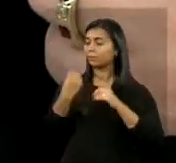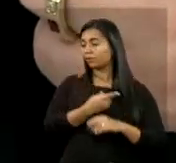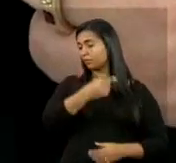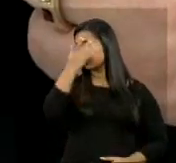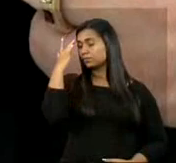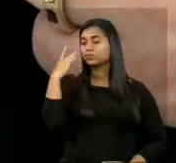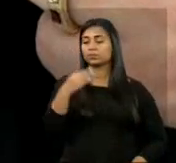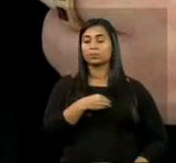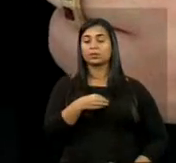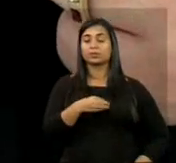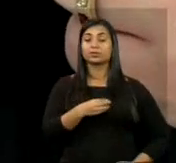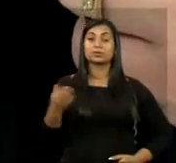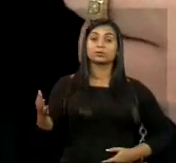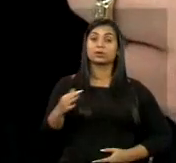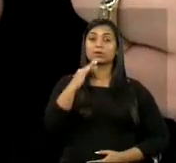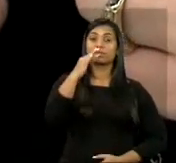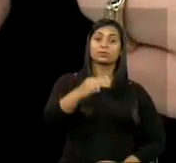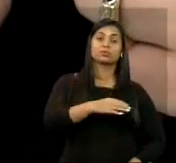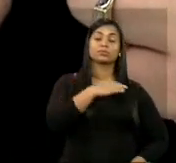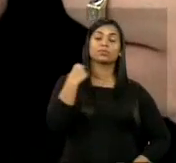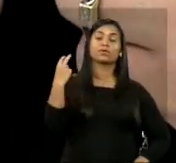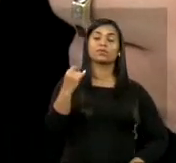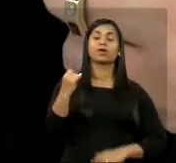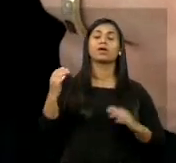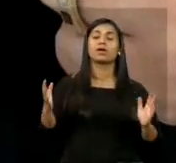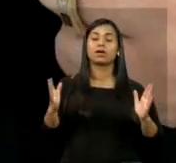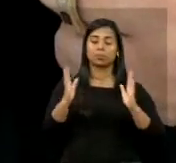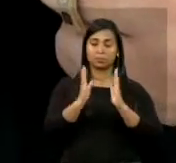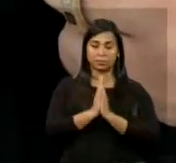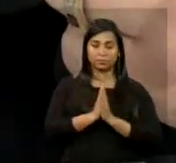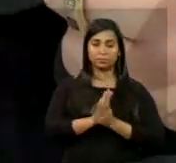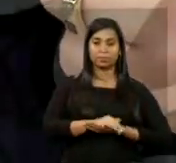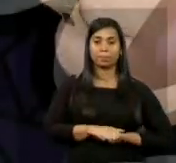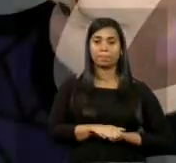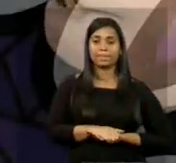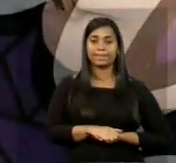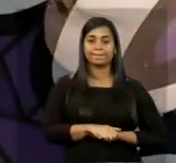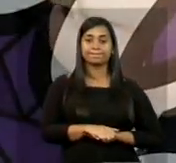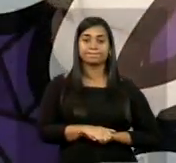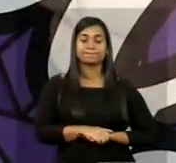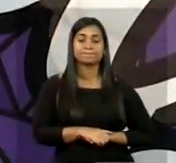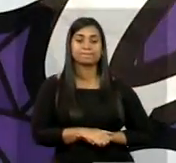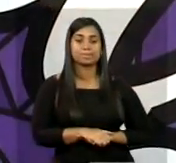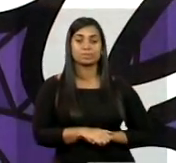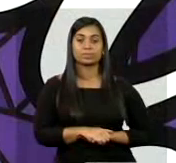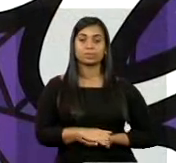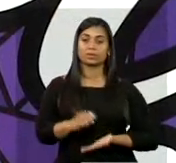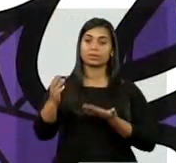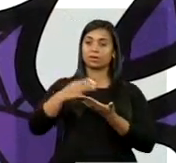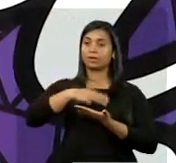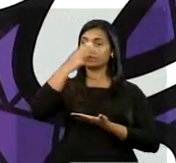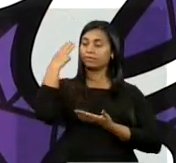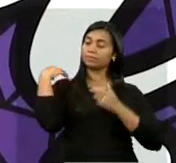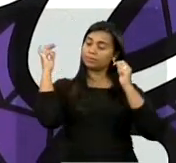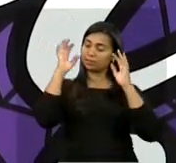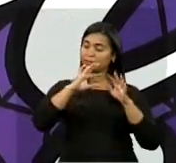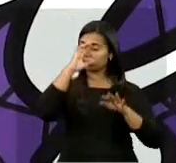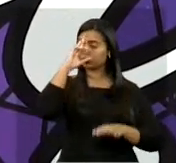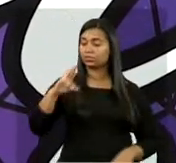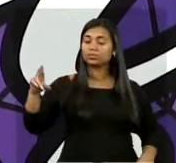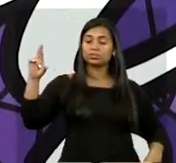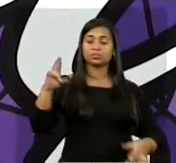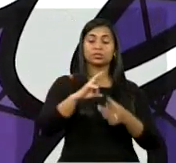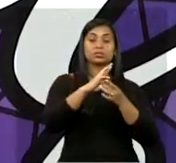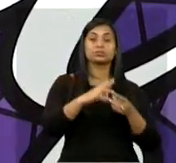Santa Maria, Mãe de Deus, rogai por nós, pecadores, agora e na hora de nossa morte. Amém. Ave